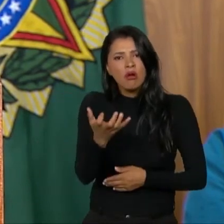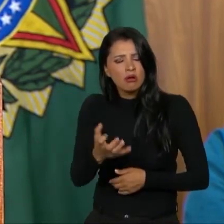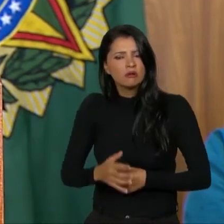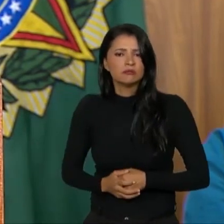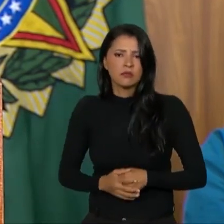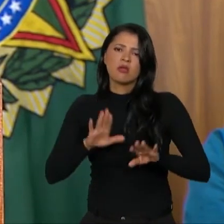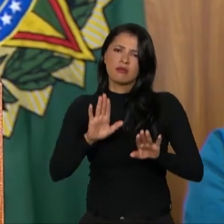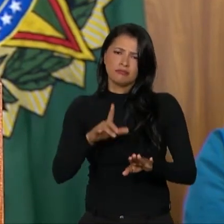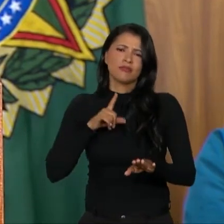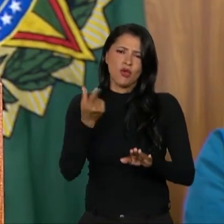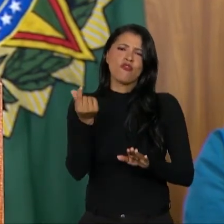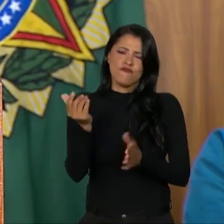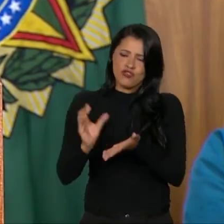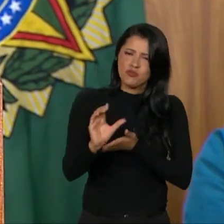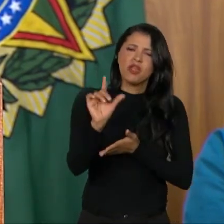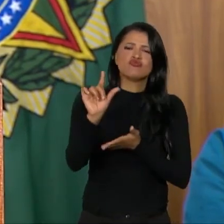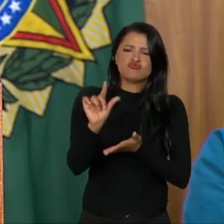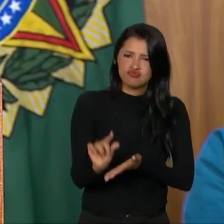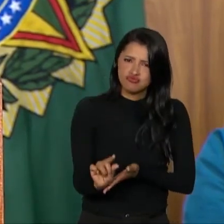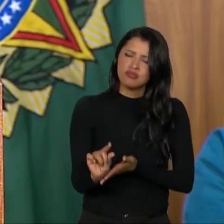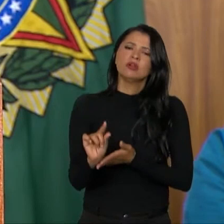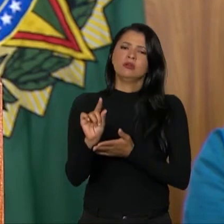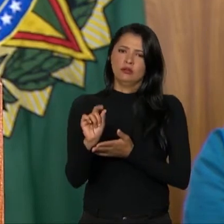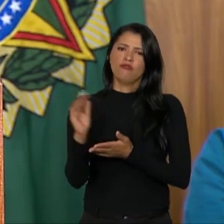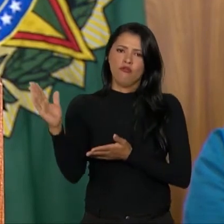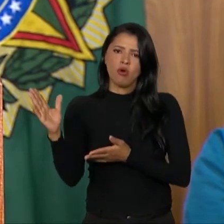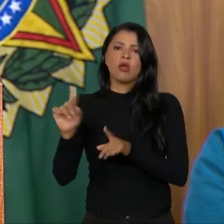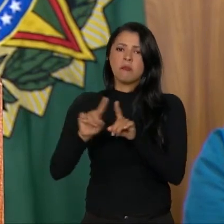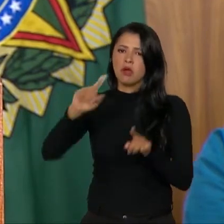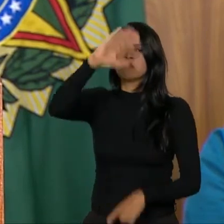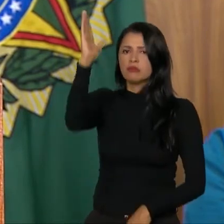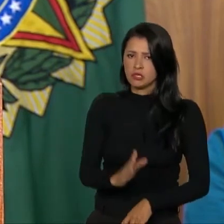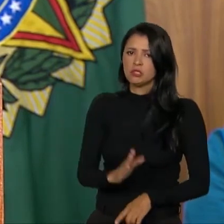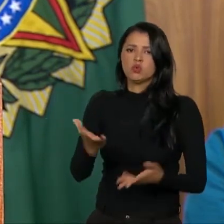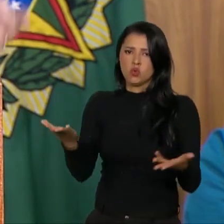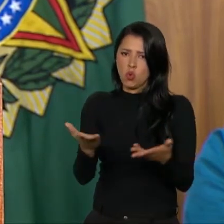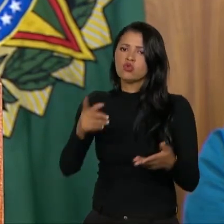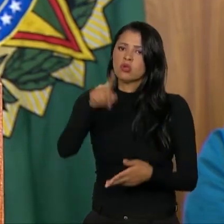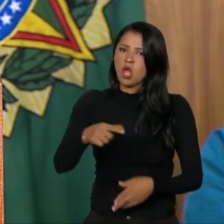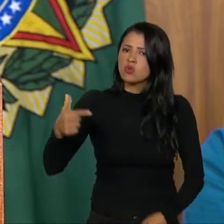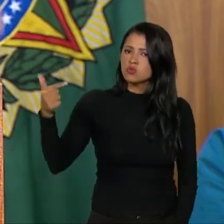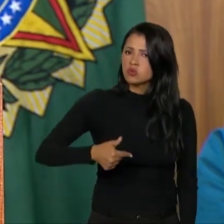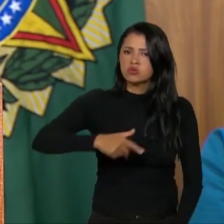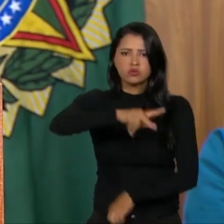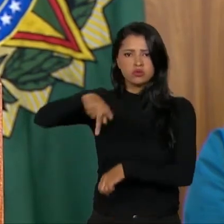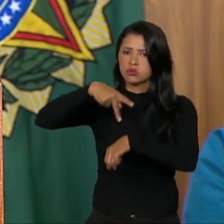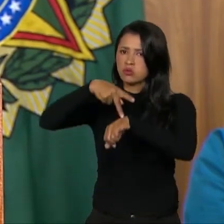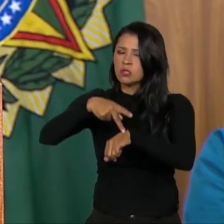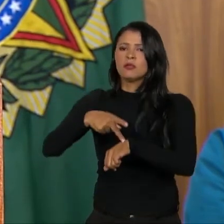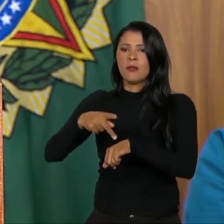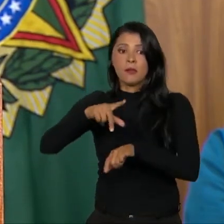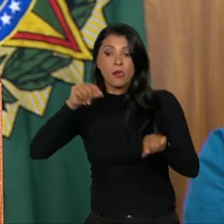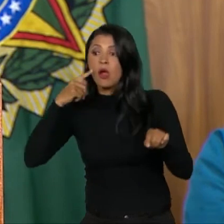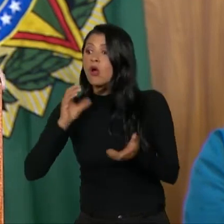Embora tenha caído o investimento externo, o Brasil é, hoje, o segundo país em opção de